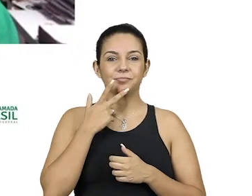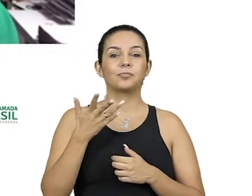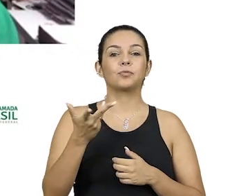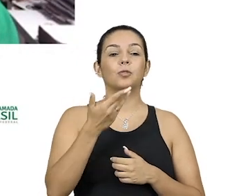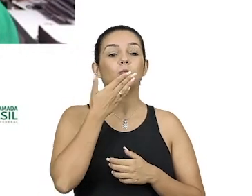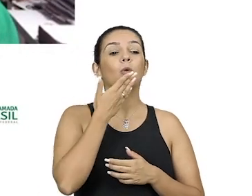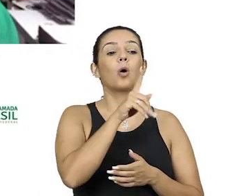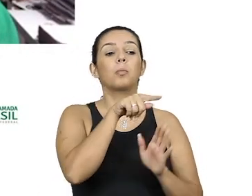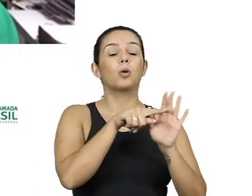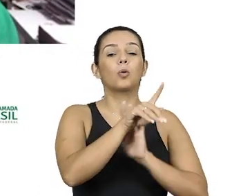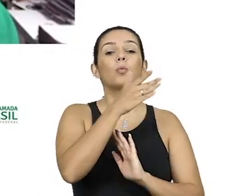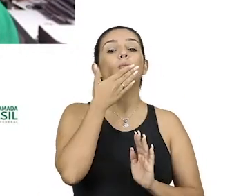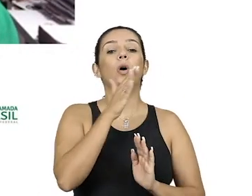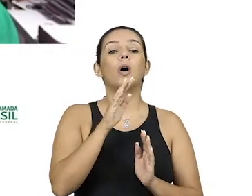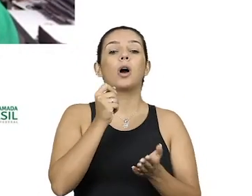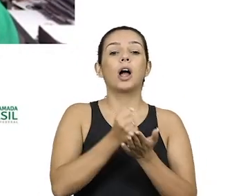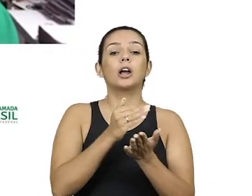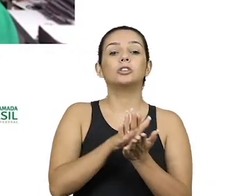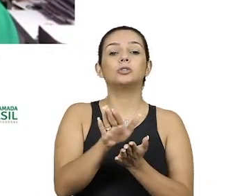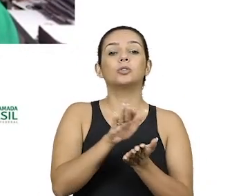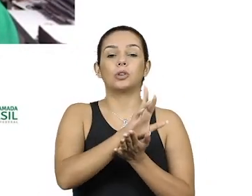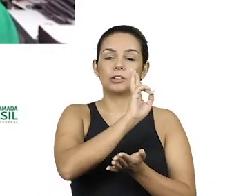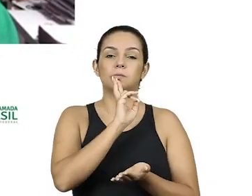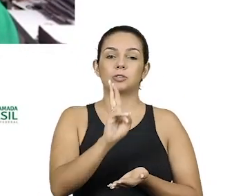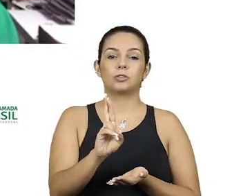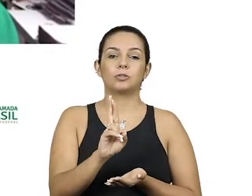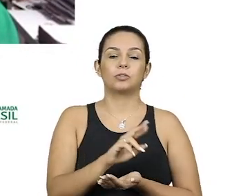Maravilhoso. Qual a editora?